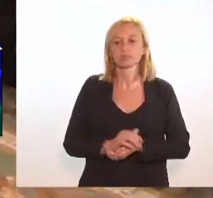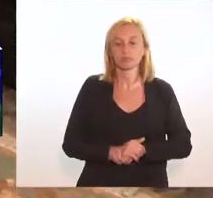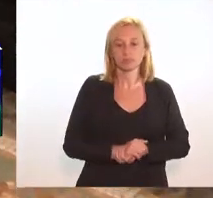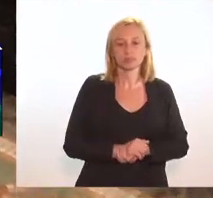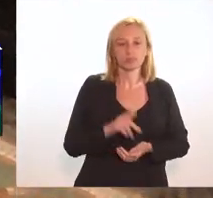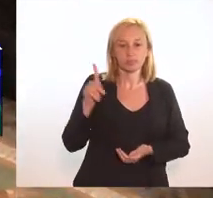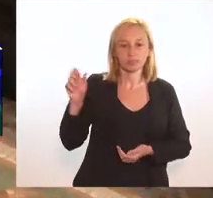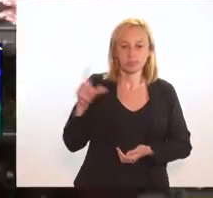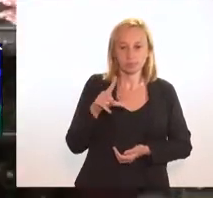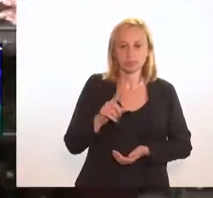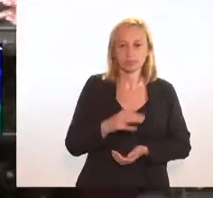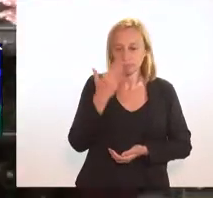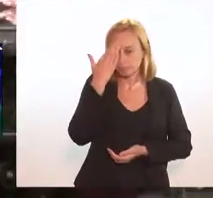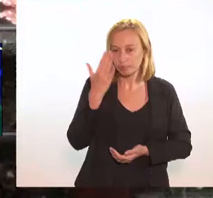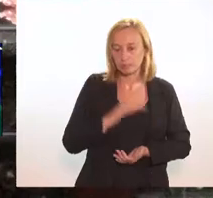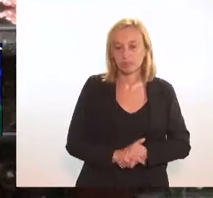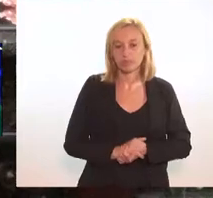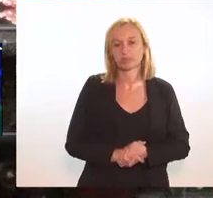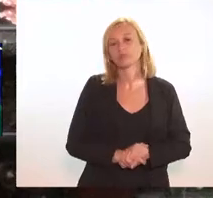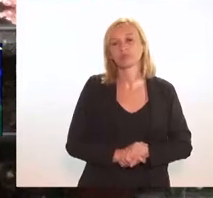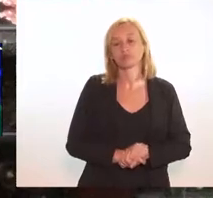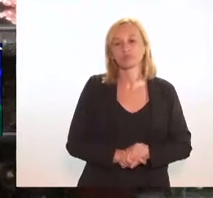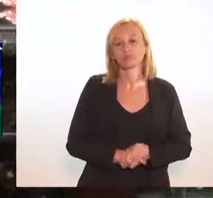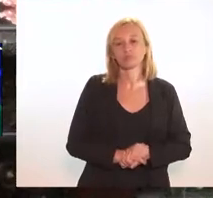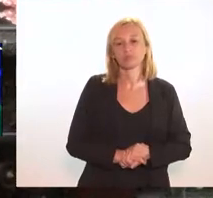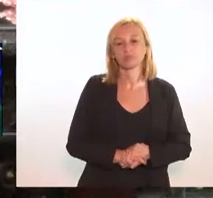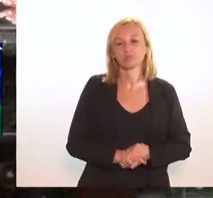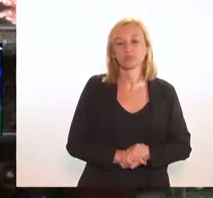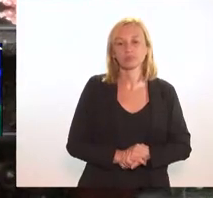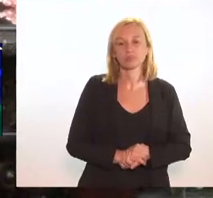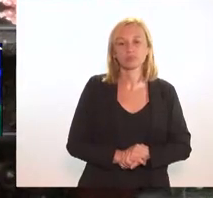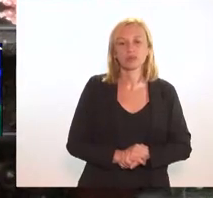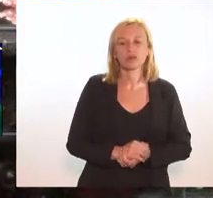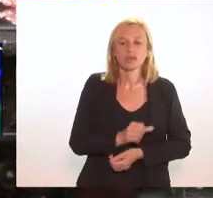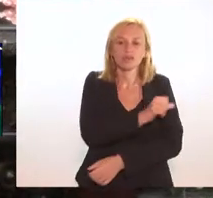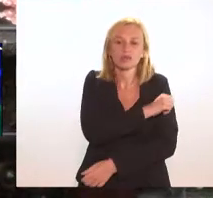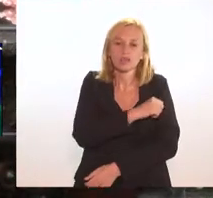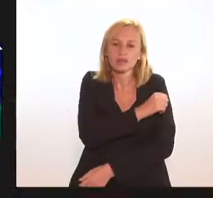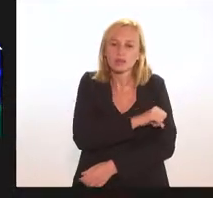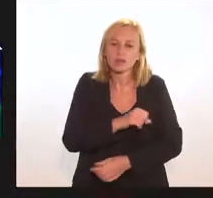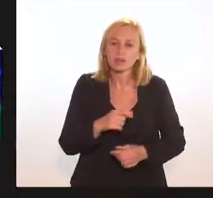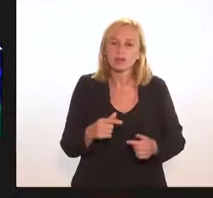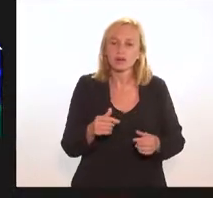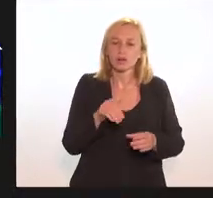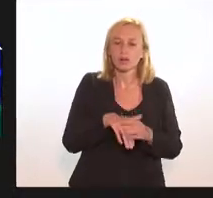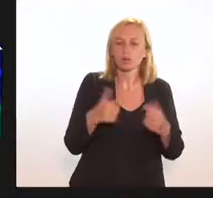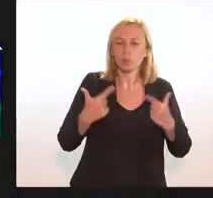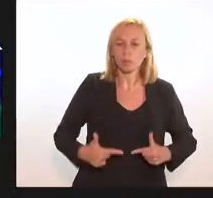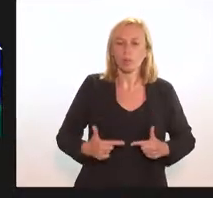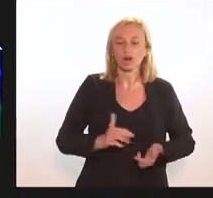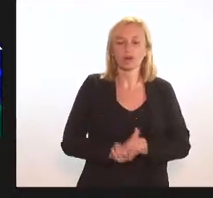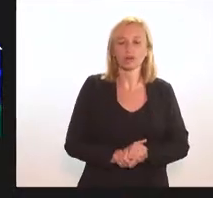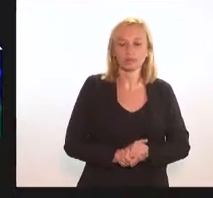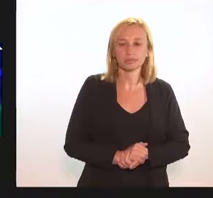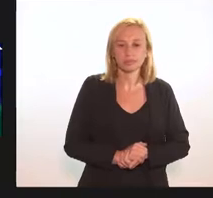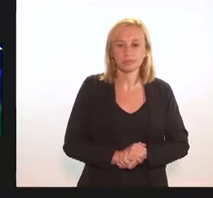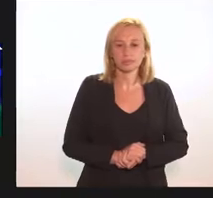do PSOL. Obrigada. É abstenção, enfermeira, ou contrário? É abstenção. Eu queria me